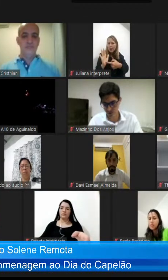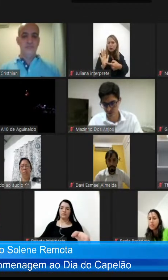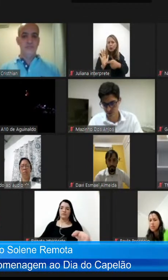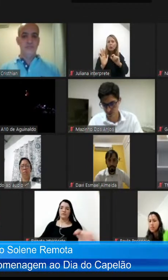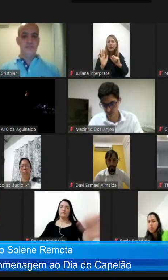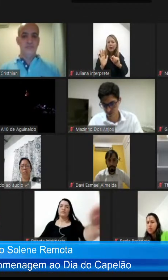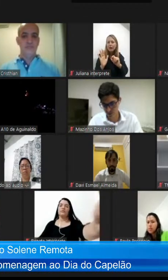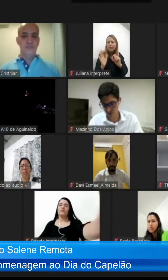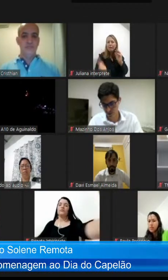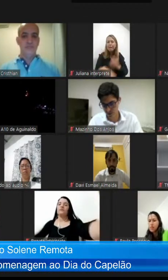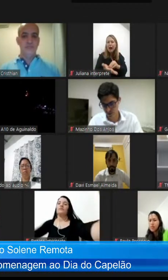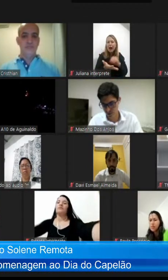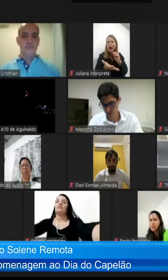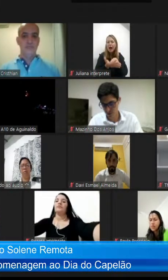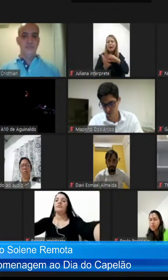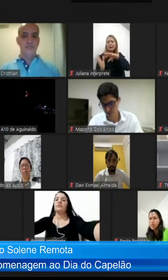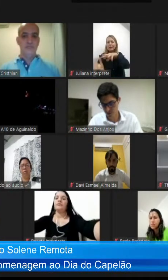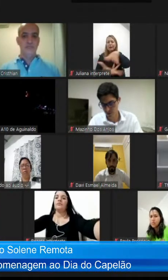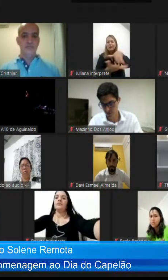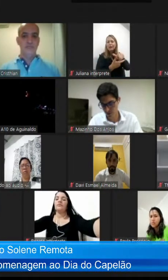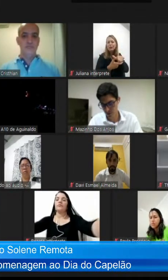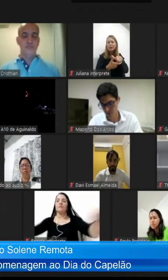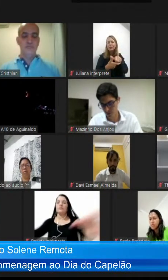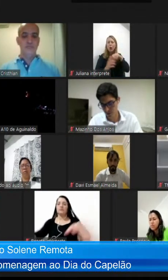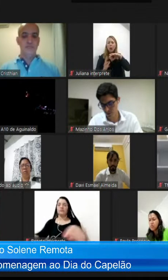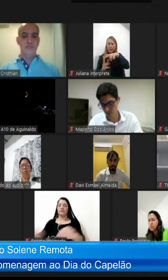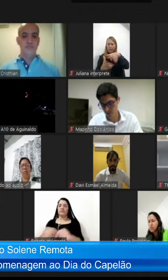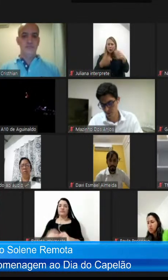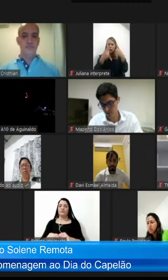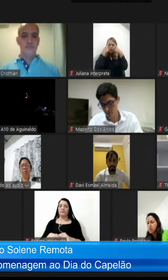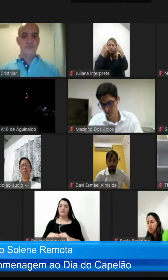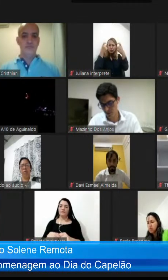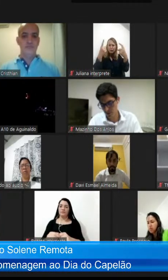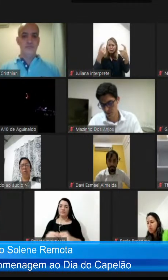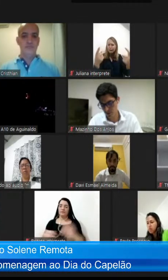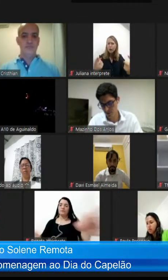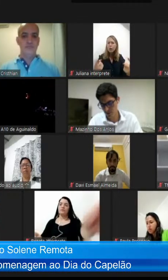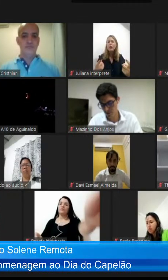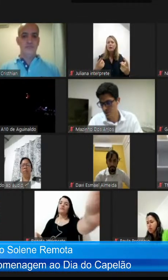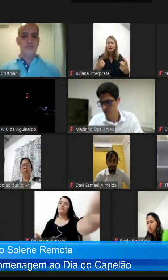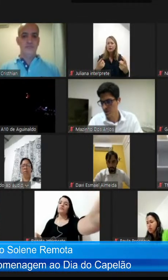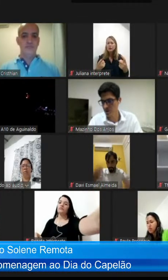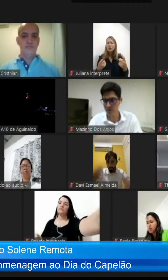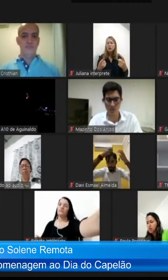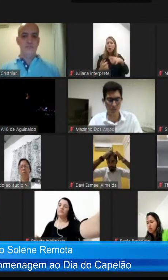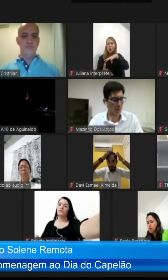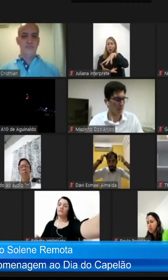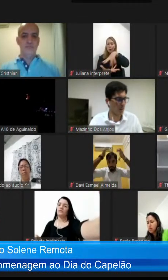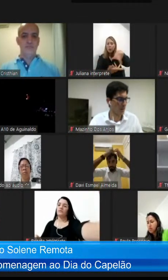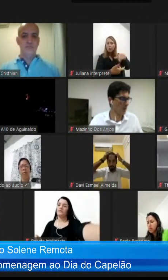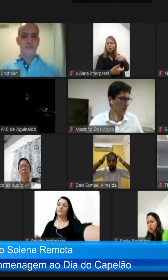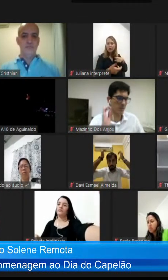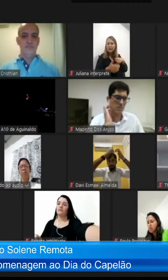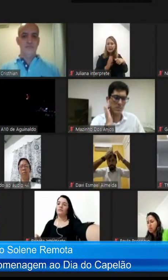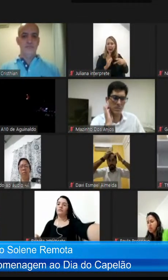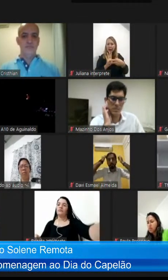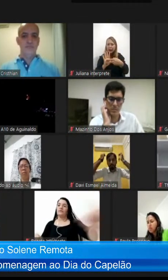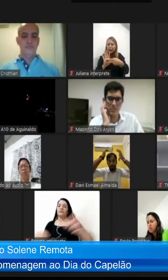vivemos num mundo de violência, nós vivemos num mundo de crimes hediondos, nós vivemos num